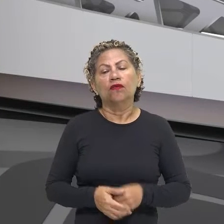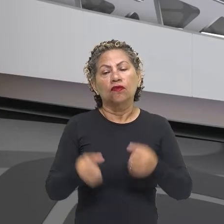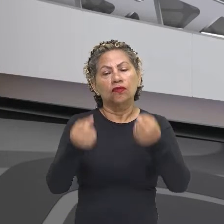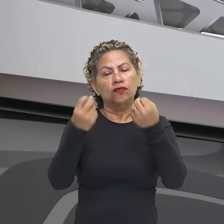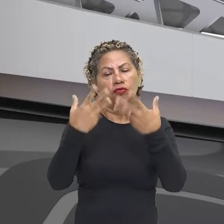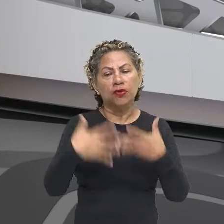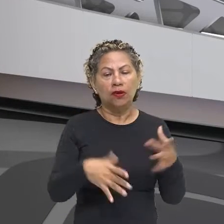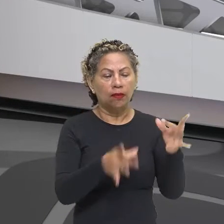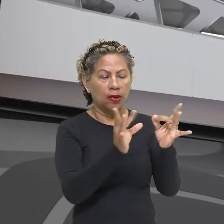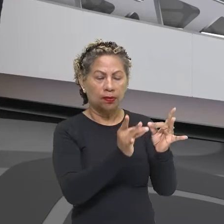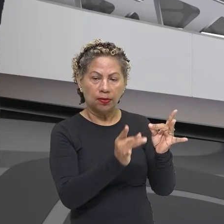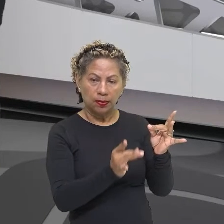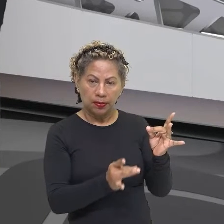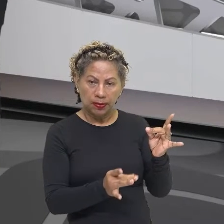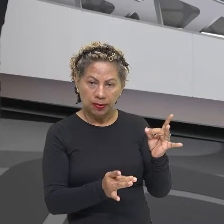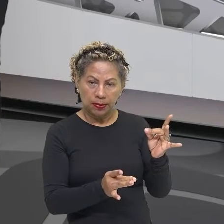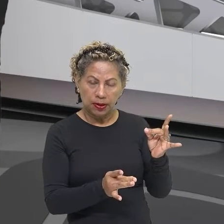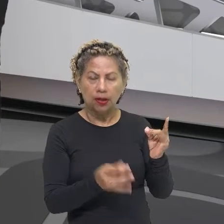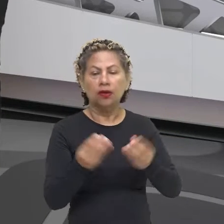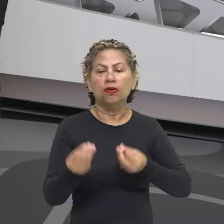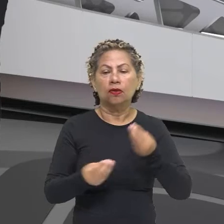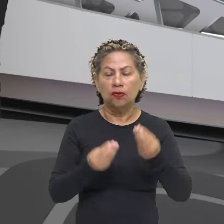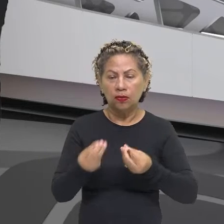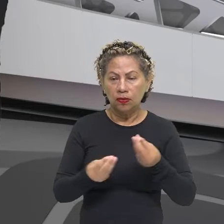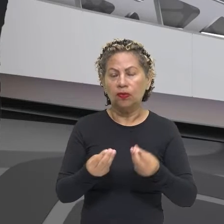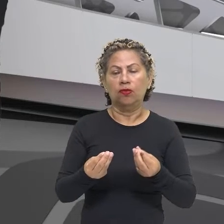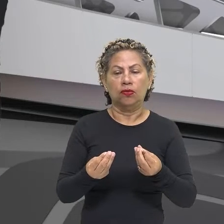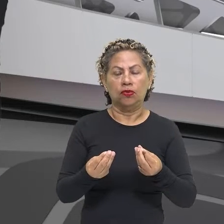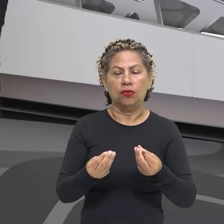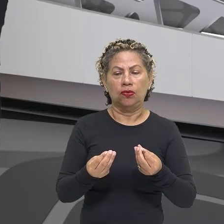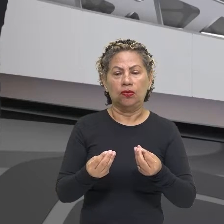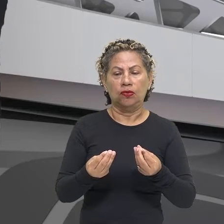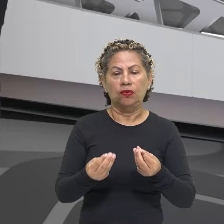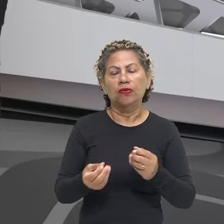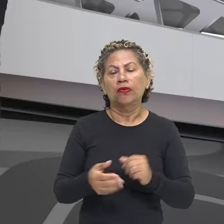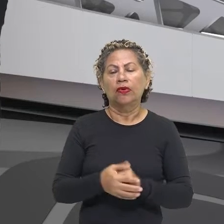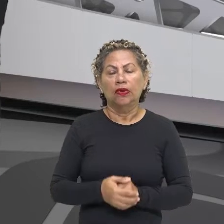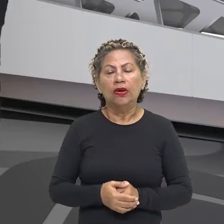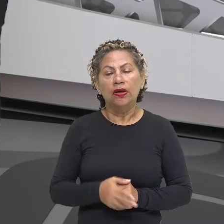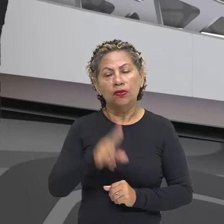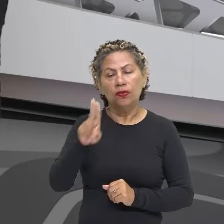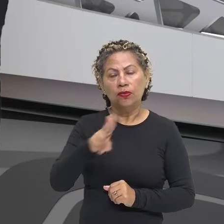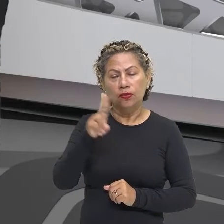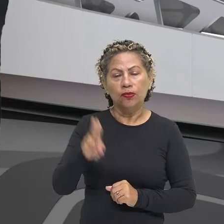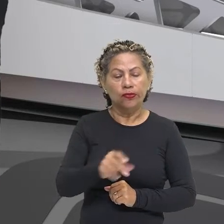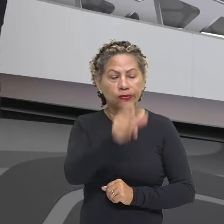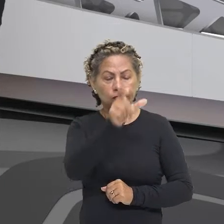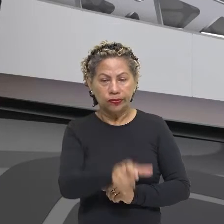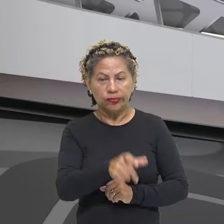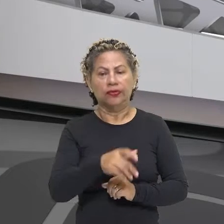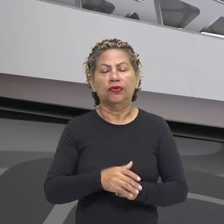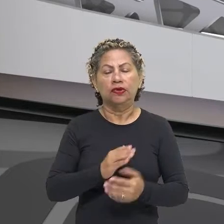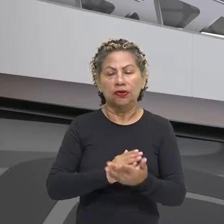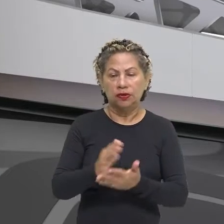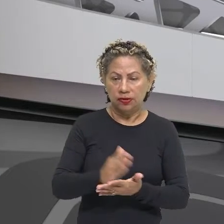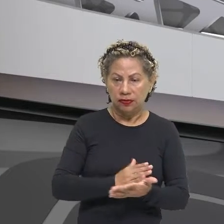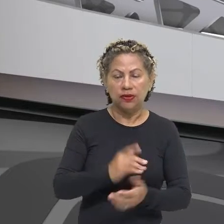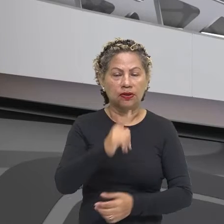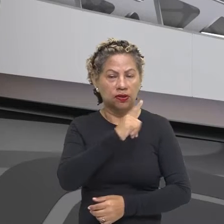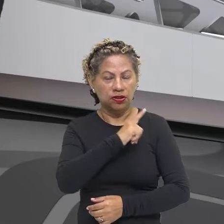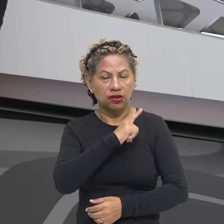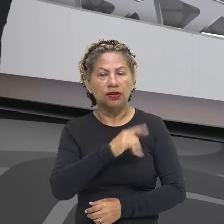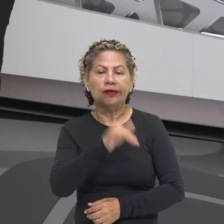segurança, existem outros aplicativos de segurança para computadores, tablets e